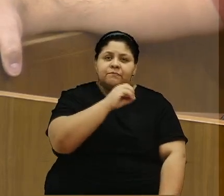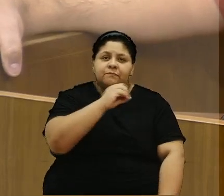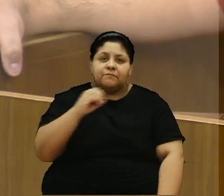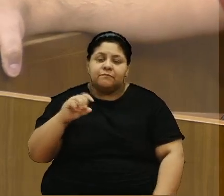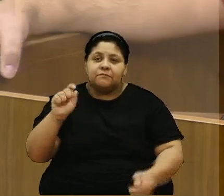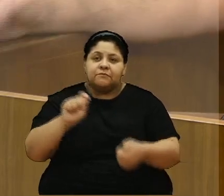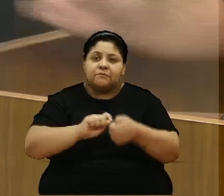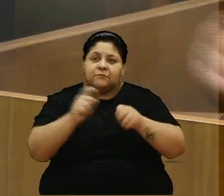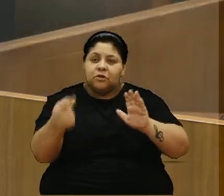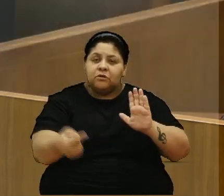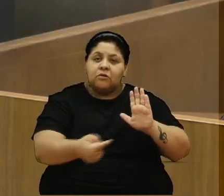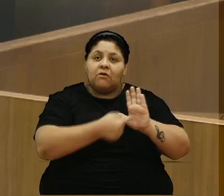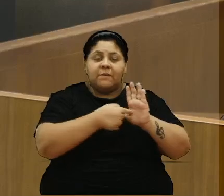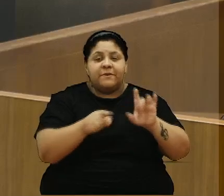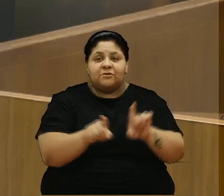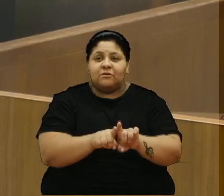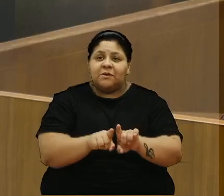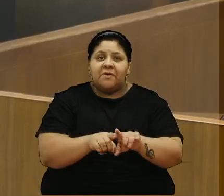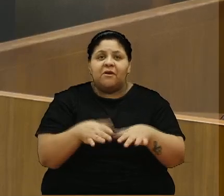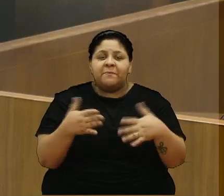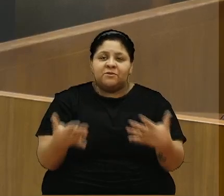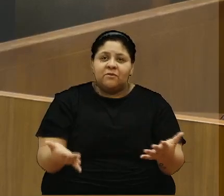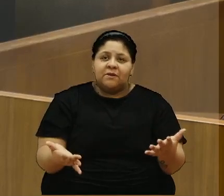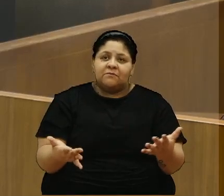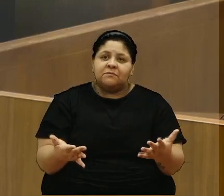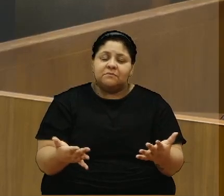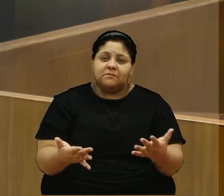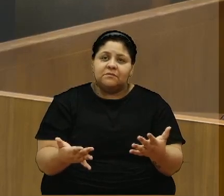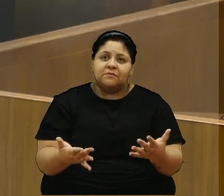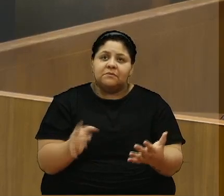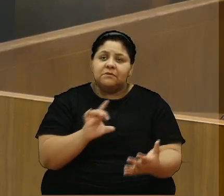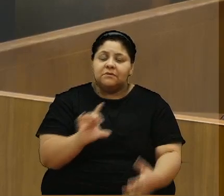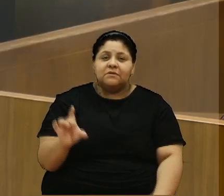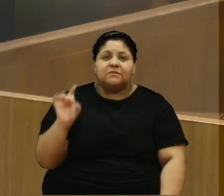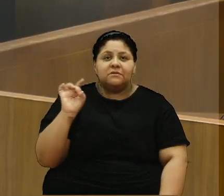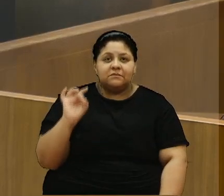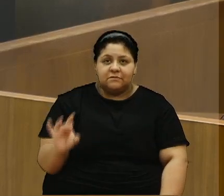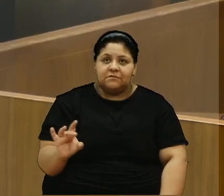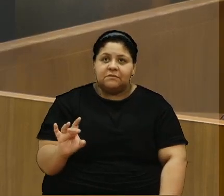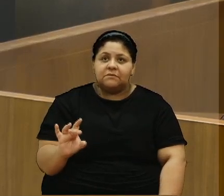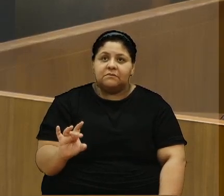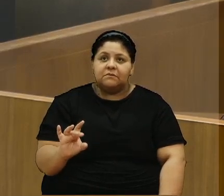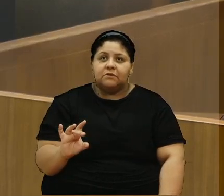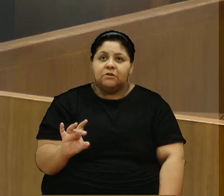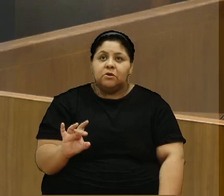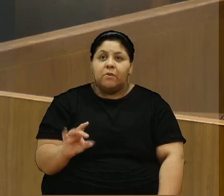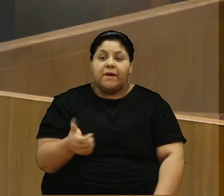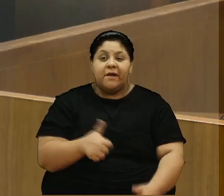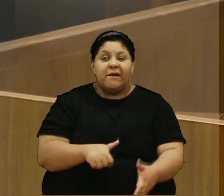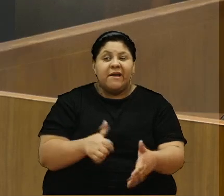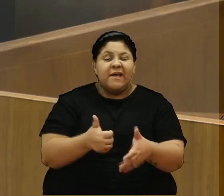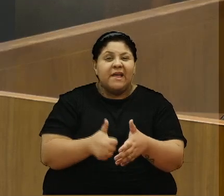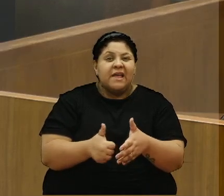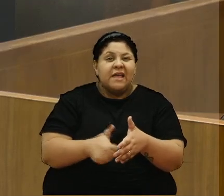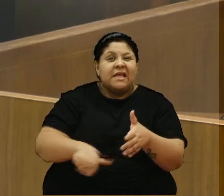denúncia. Porque nós temos hoje não somente crime sexual